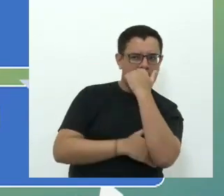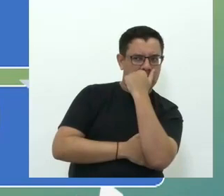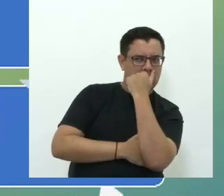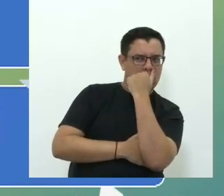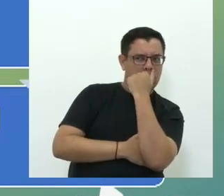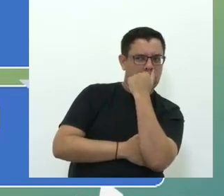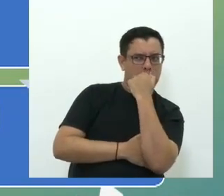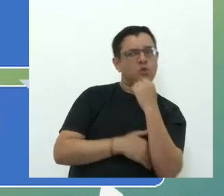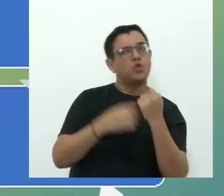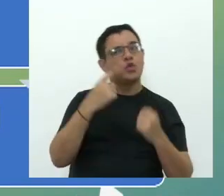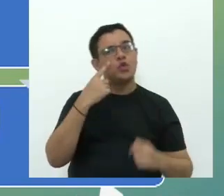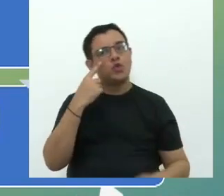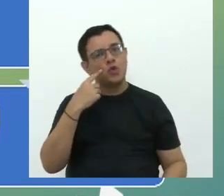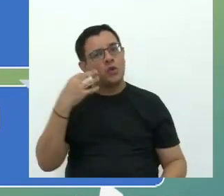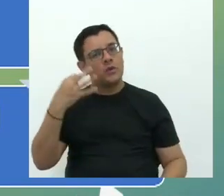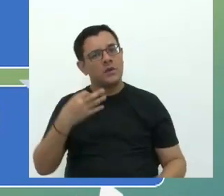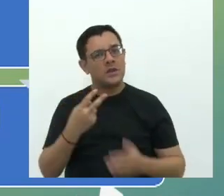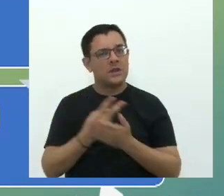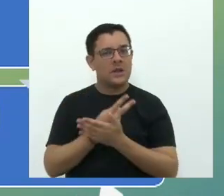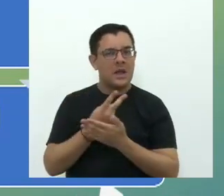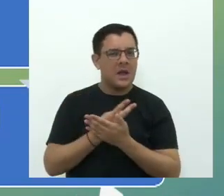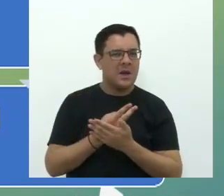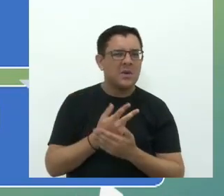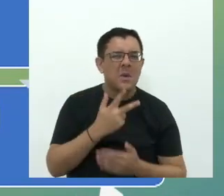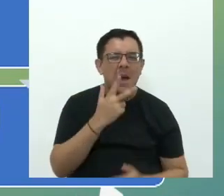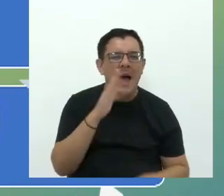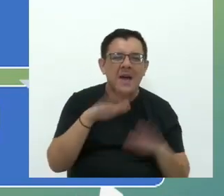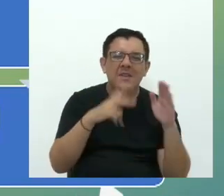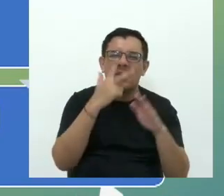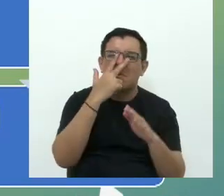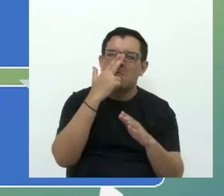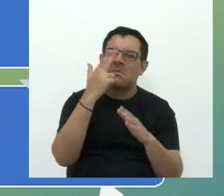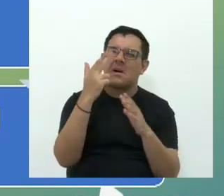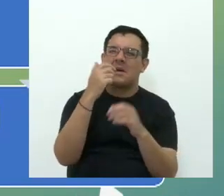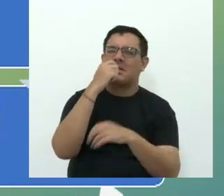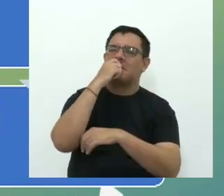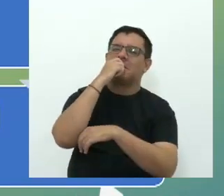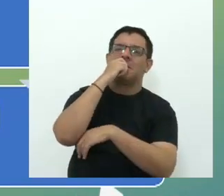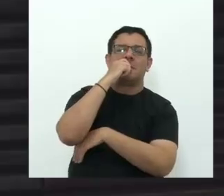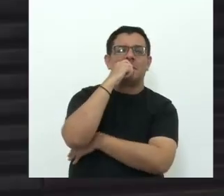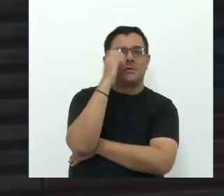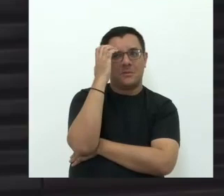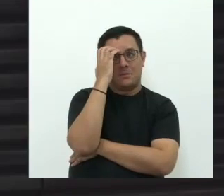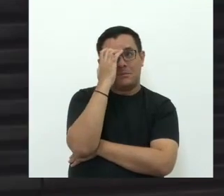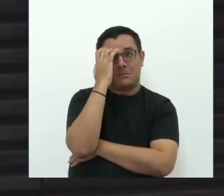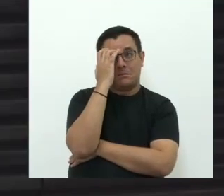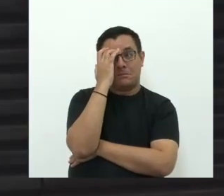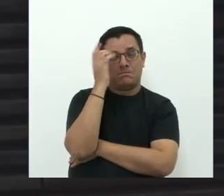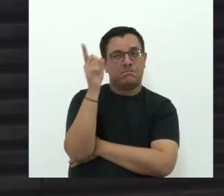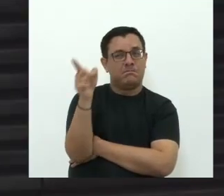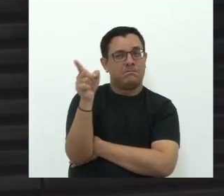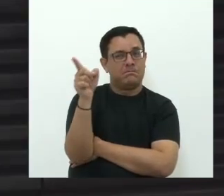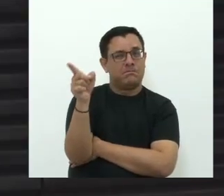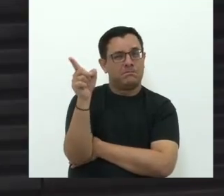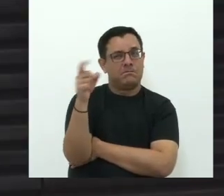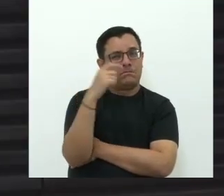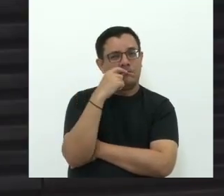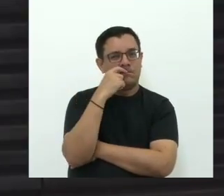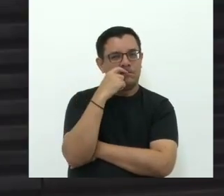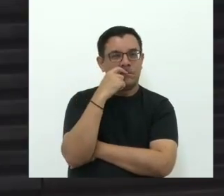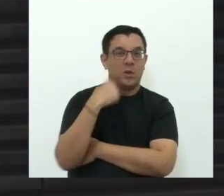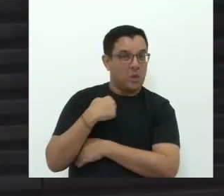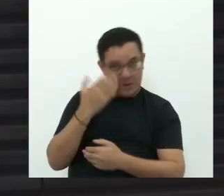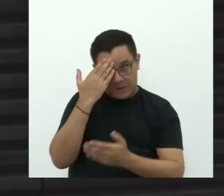confiram se aquela notícia parece muito sugestiva ao que vocês acreditam ou o que vocês não acreditam